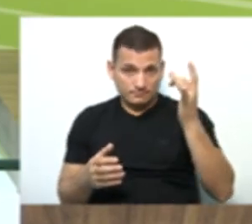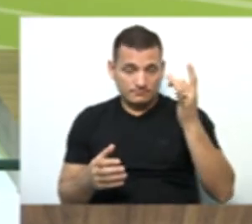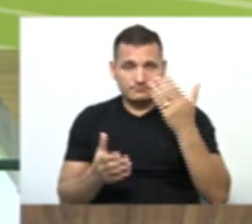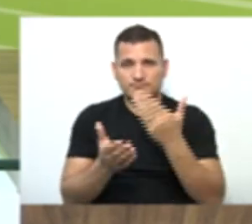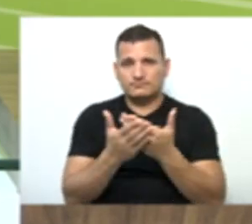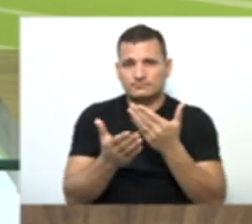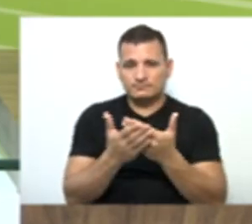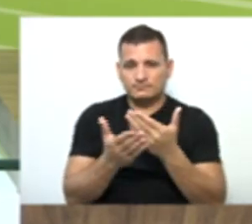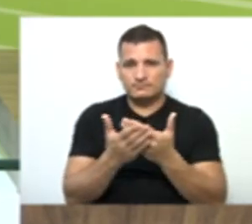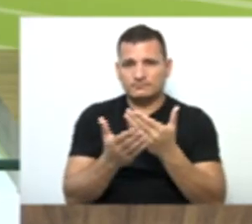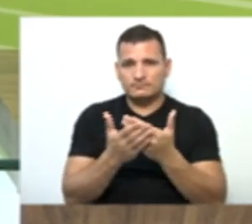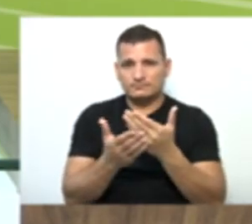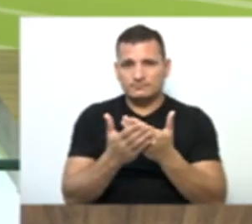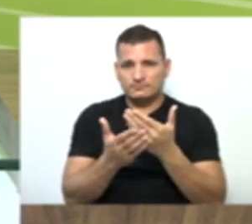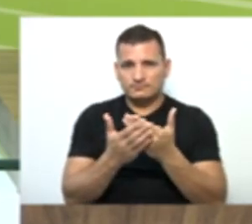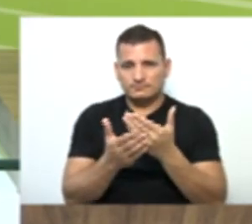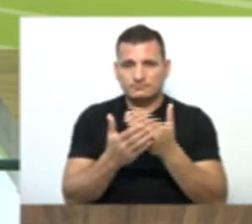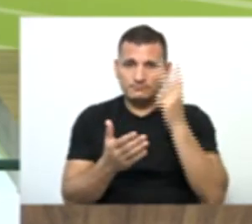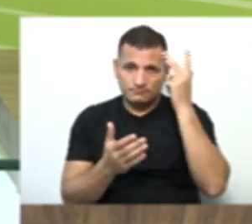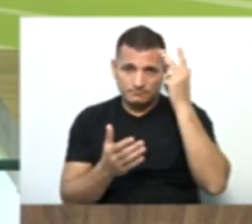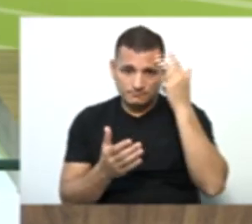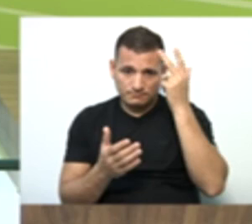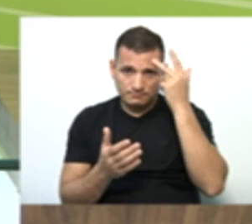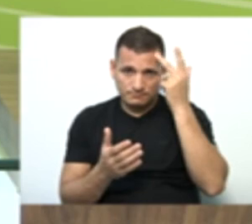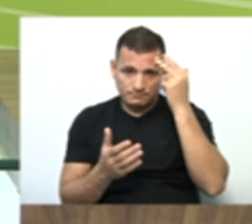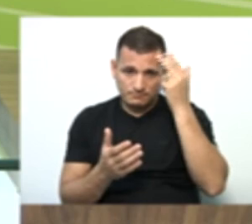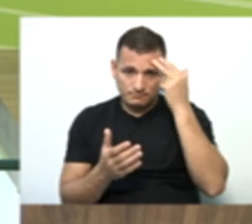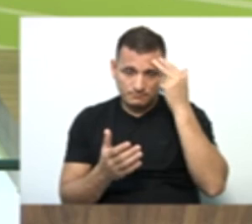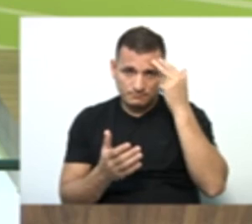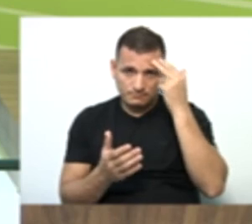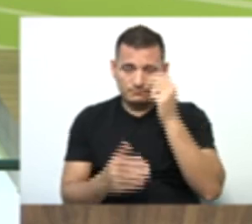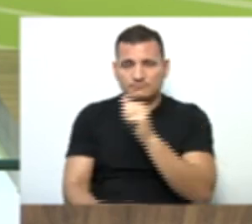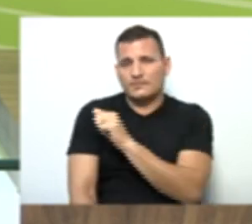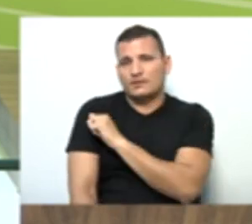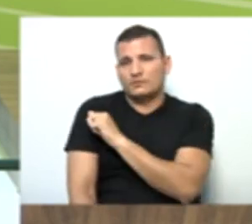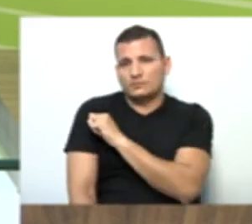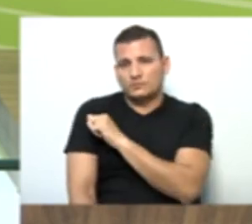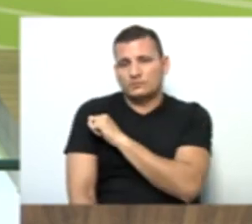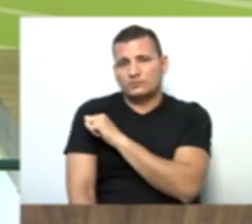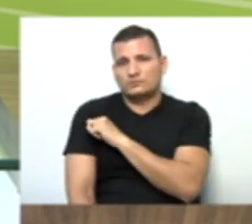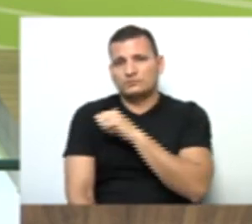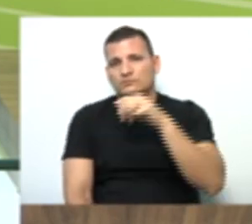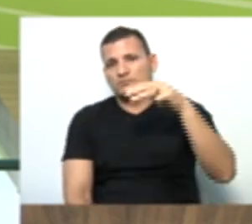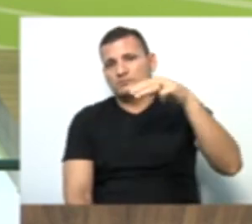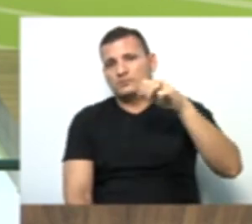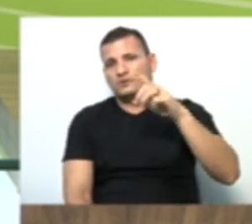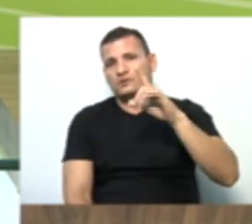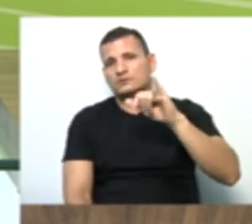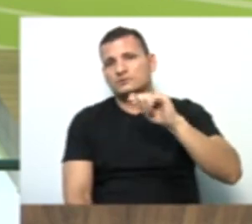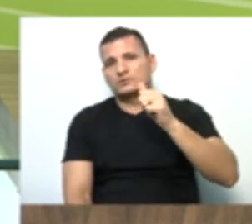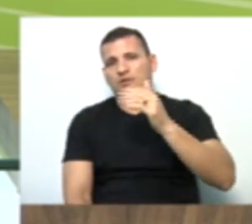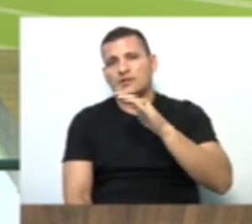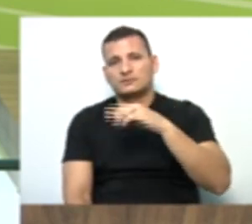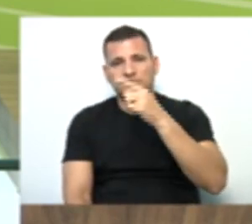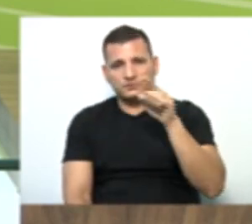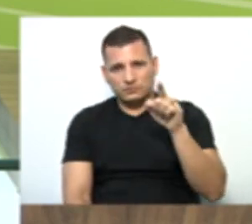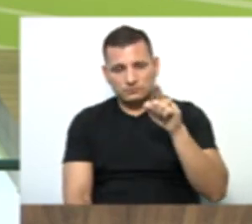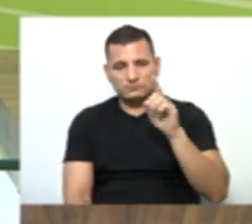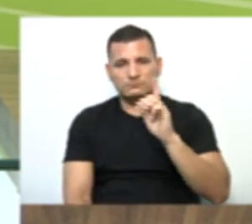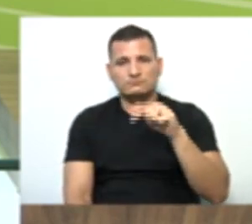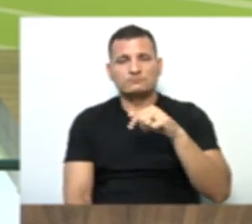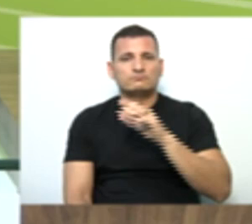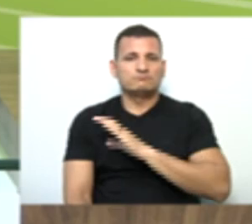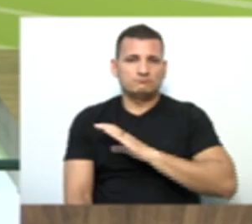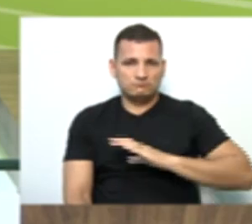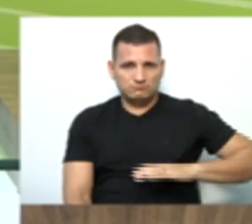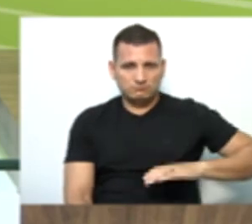alunos da mediação, ok? Amanhã, aula normal, só não haverá aqui no IFRO, mas a aula é normal. Recadinho da